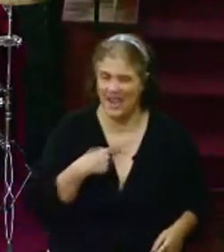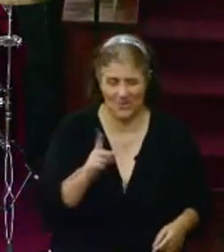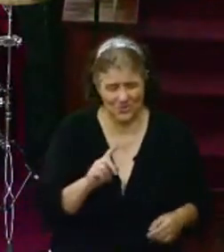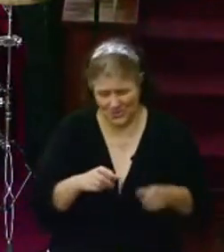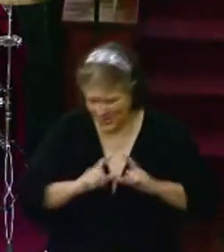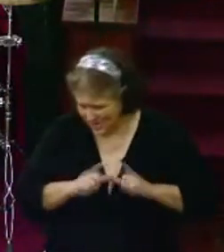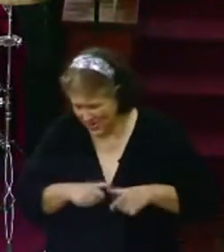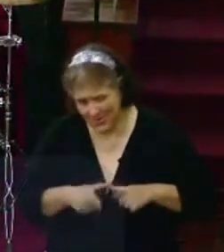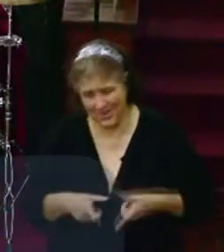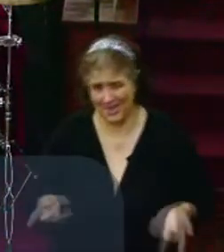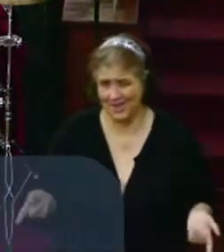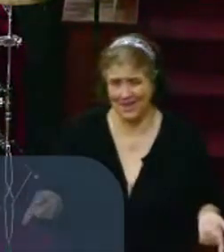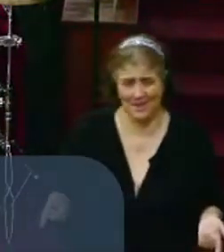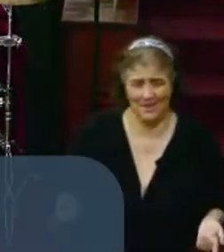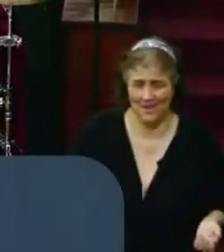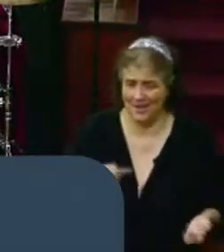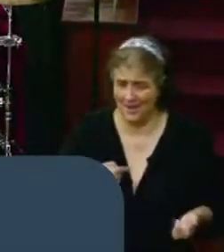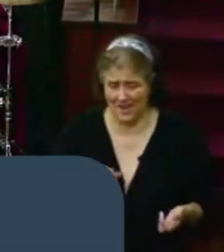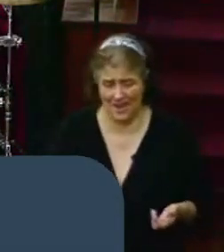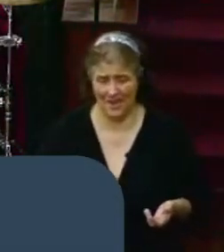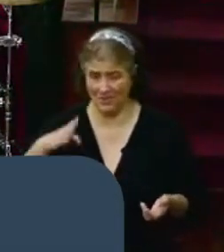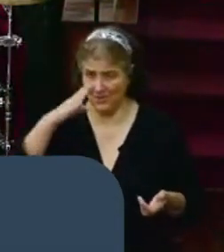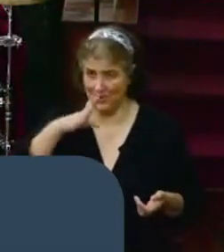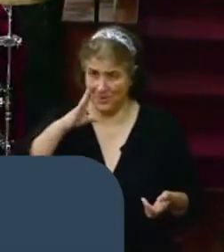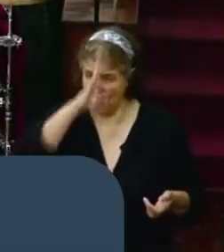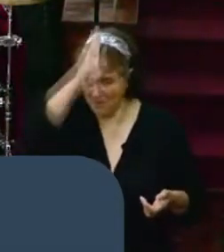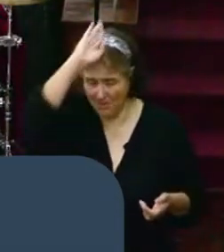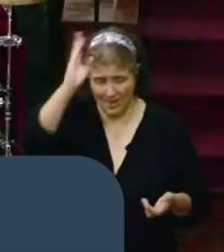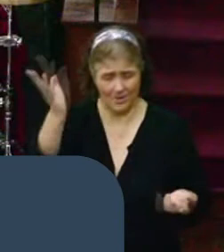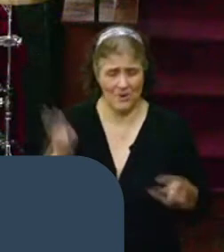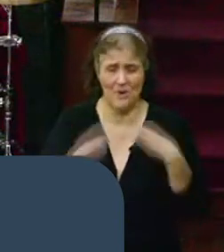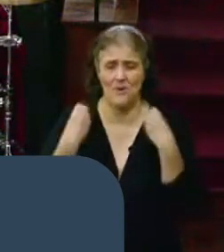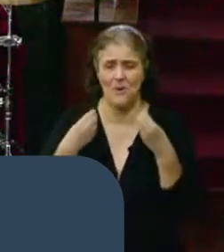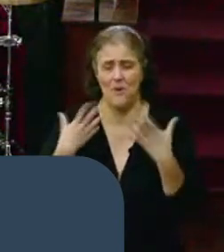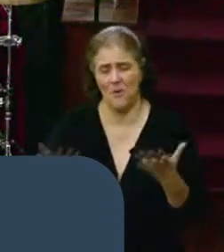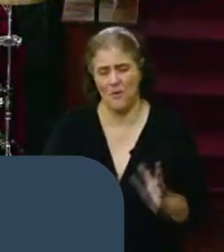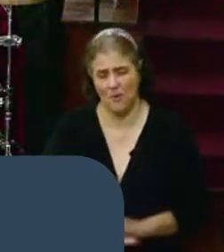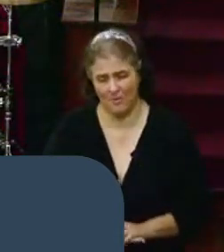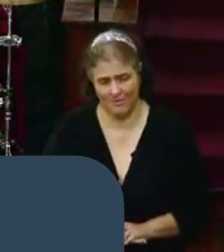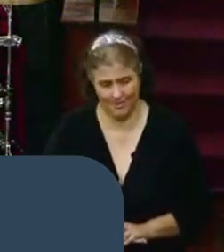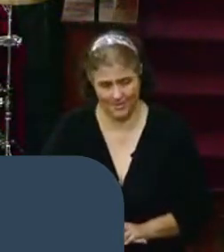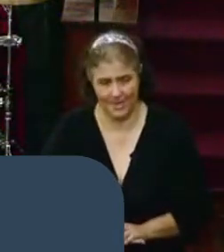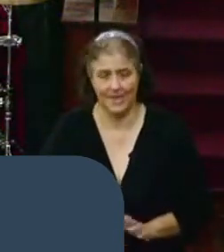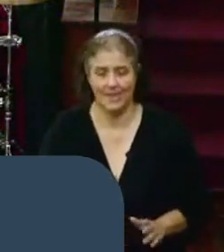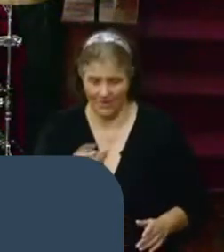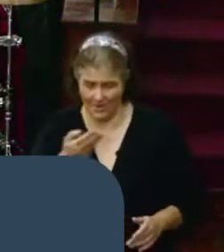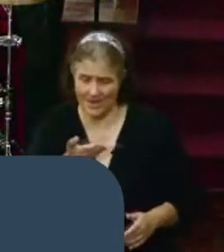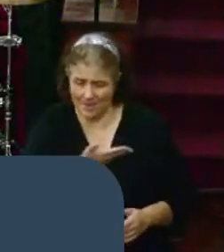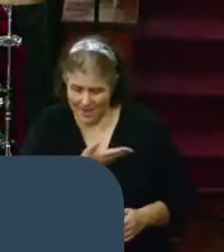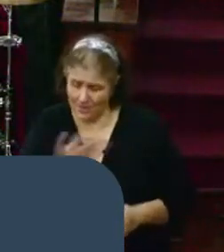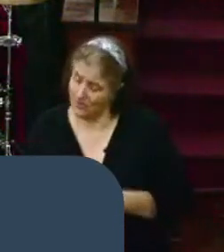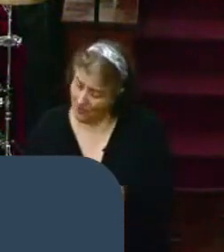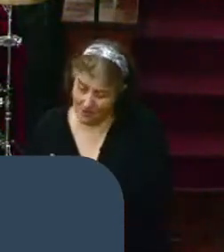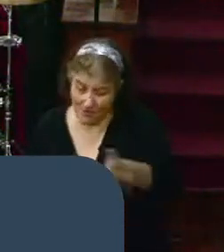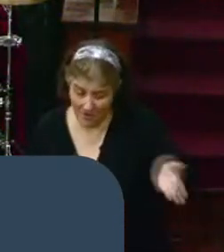um estrangeiro entre eles. Eu não sou digno. Então ele pede aos seus amigos: vão ao encontro de Jesus, e pede para ele